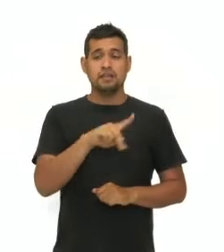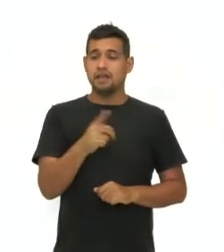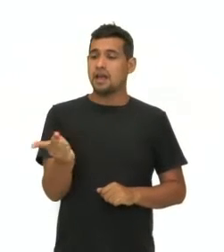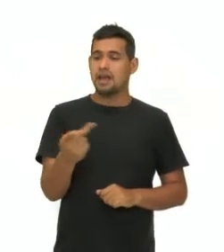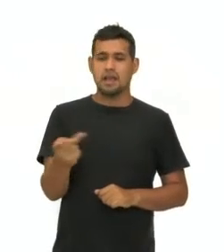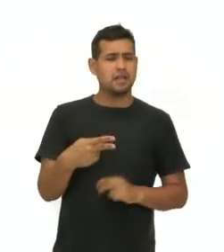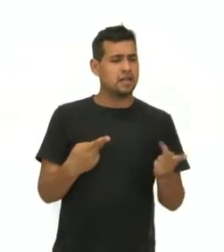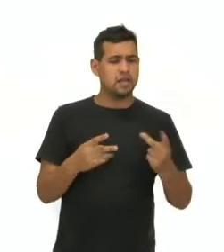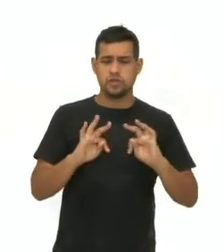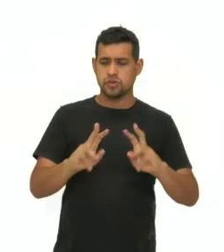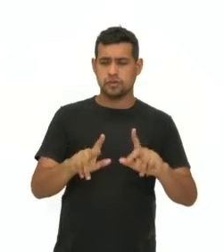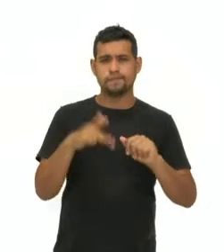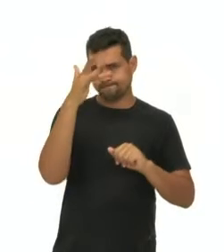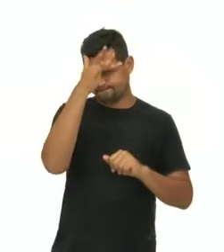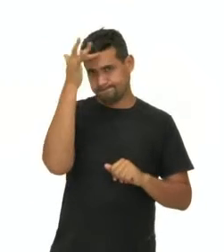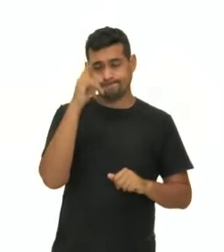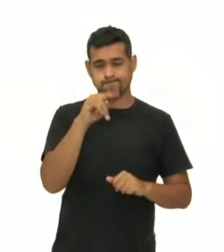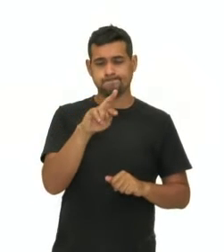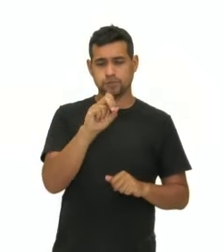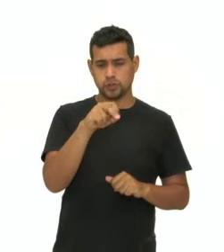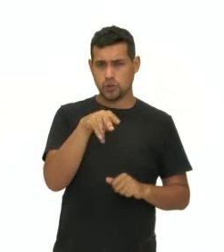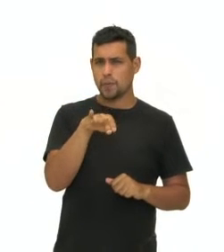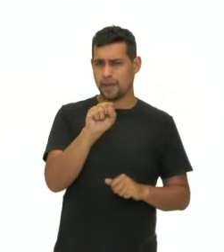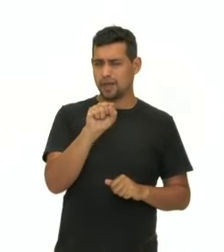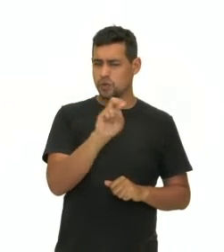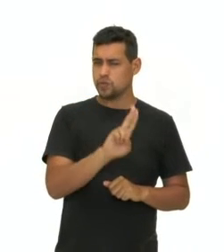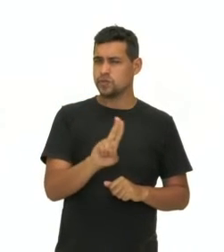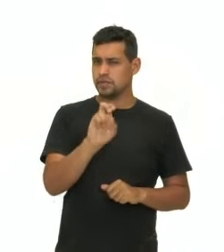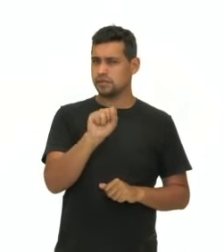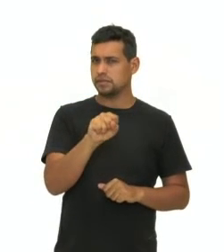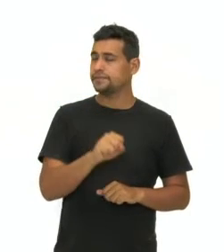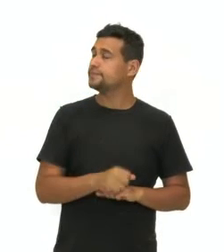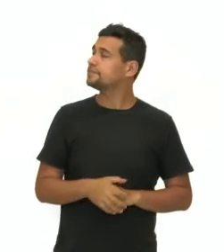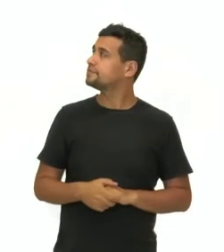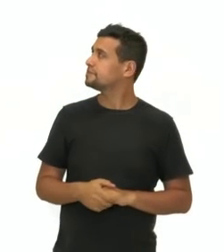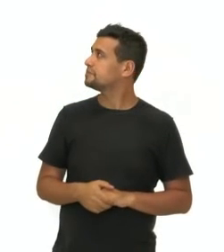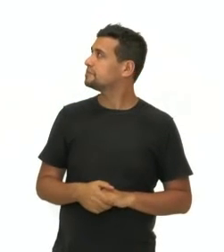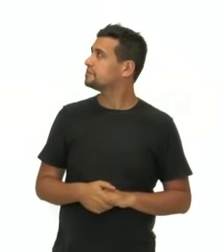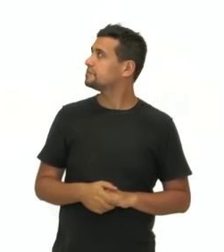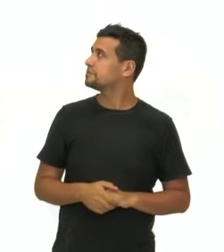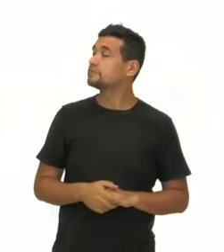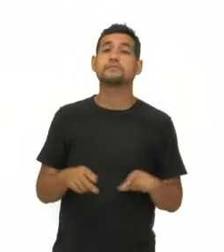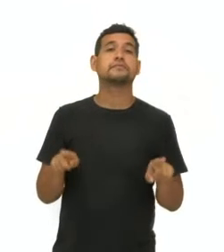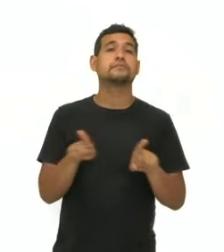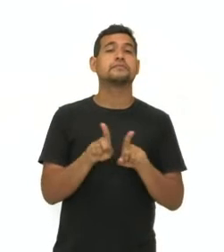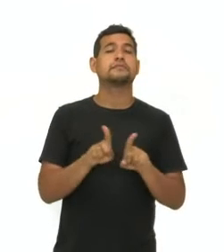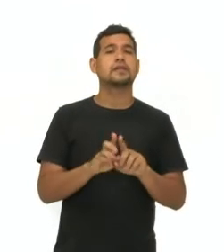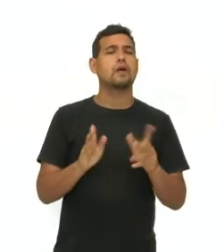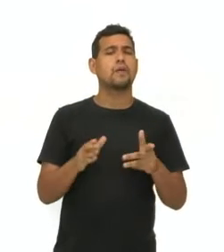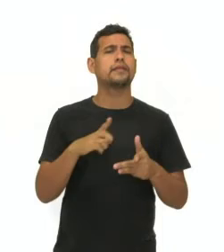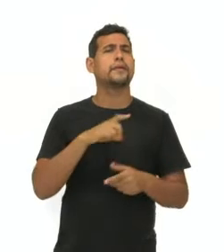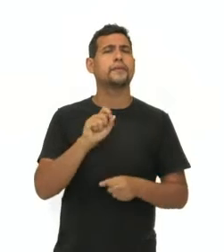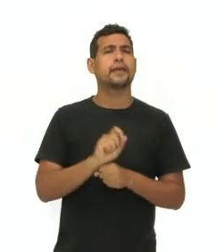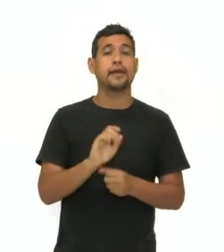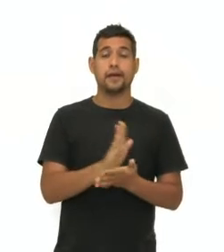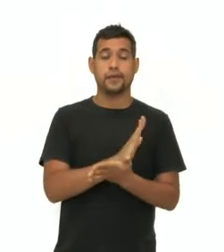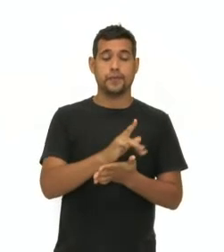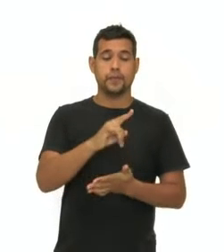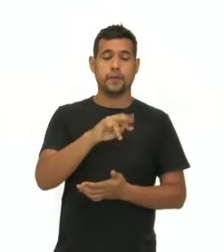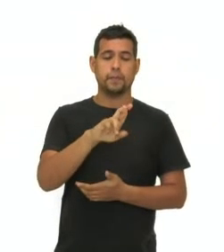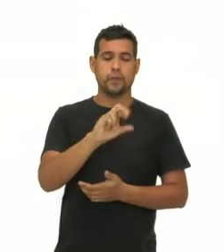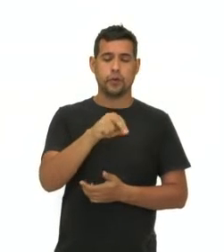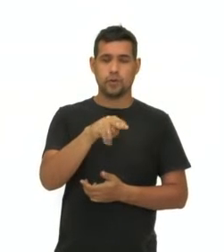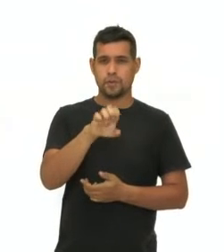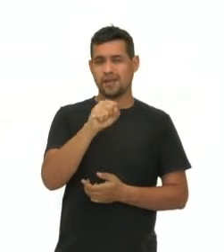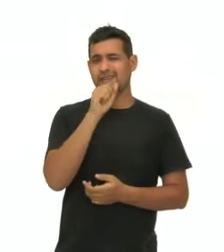ele não sou as outras tá pronome de preposição E aí nos outros teremos os pronomes